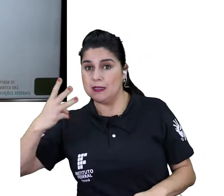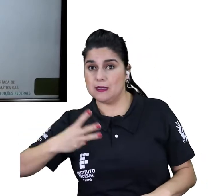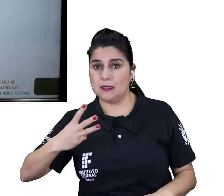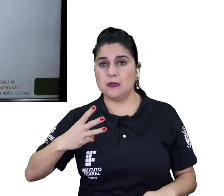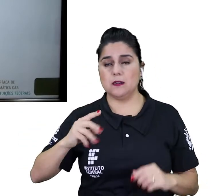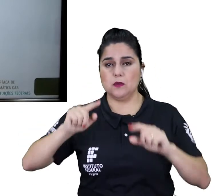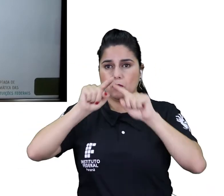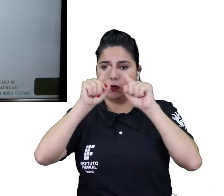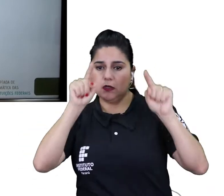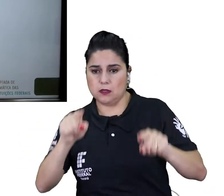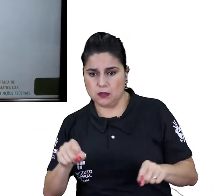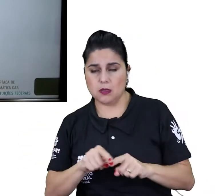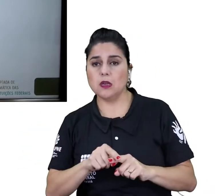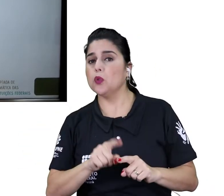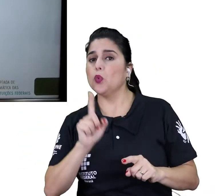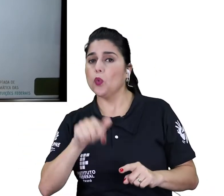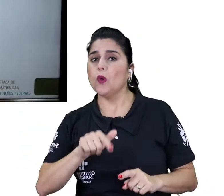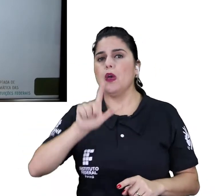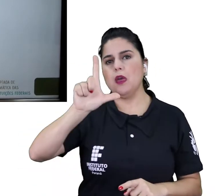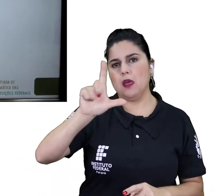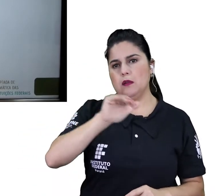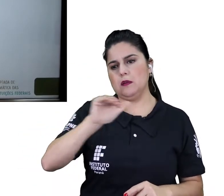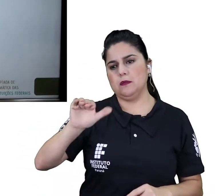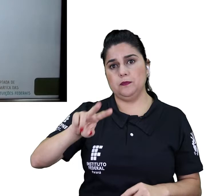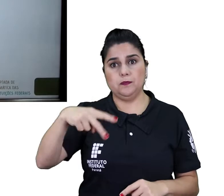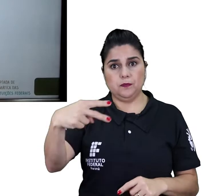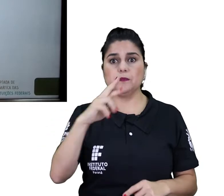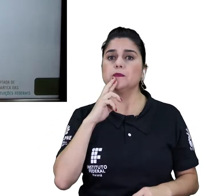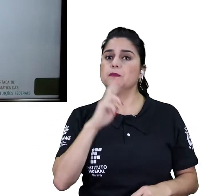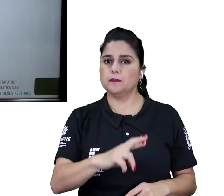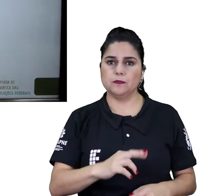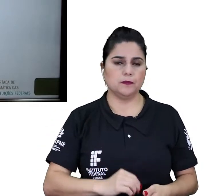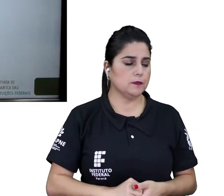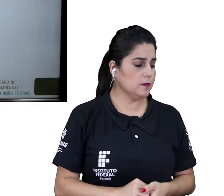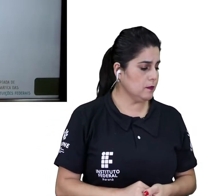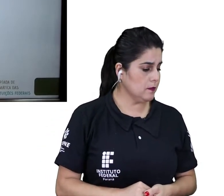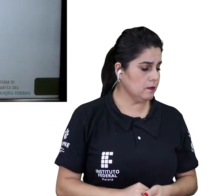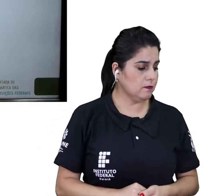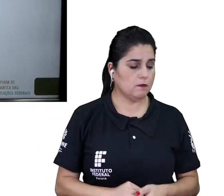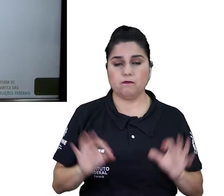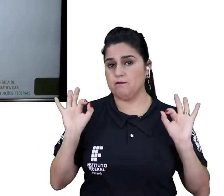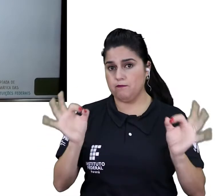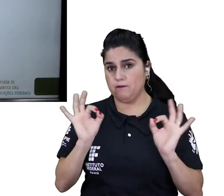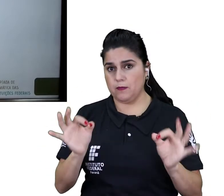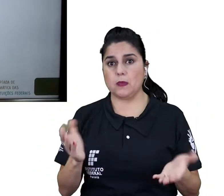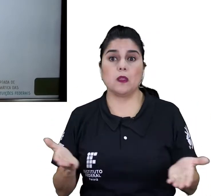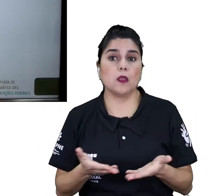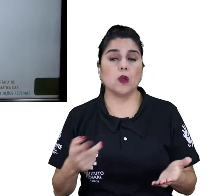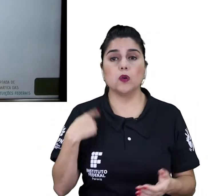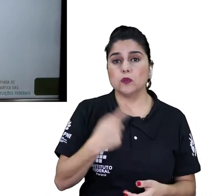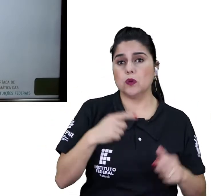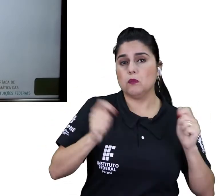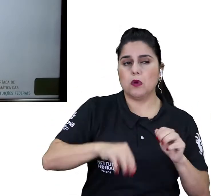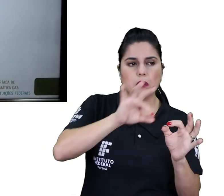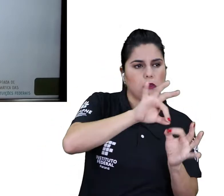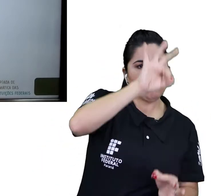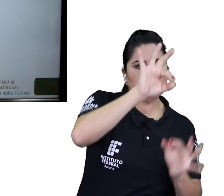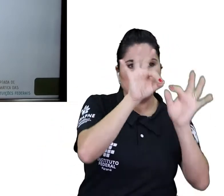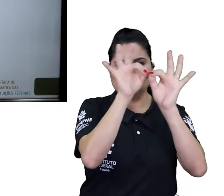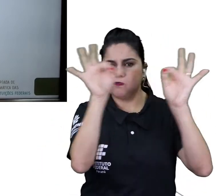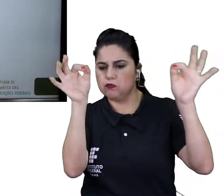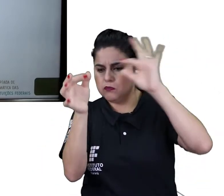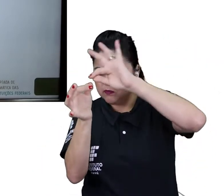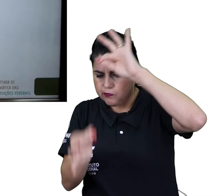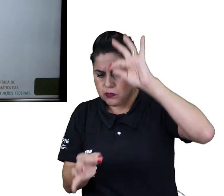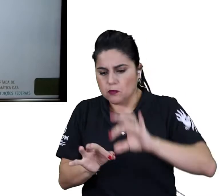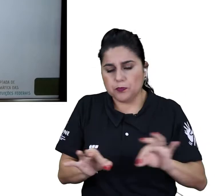L sobre 2. Muito bem. Agora a gente já pode calcular o perímetro de todos esses